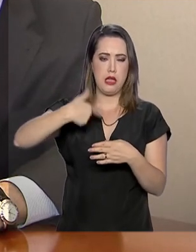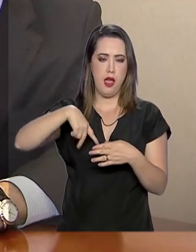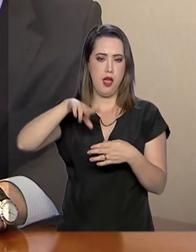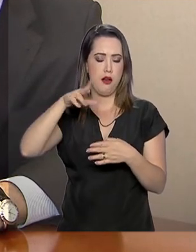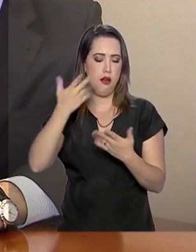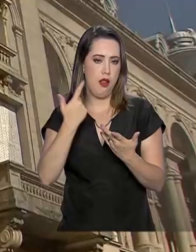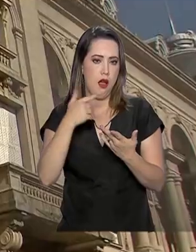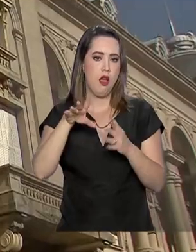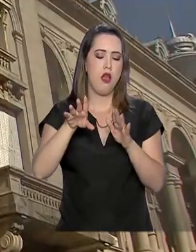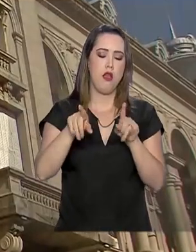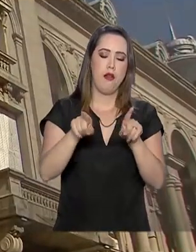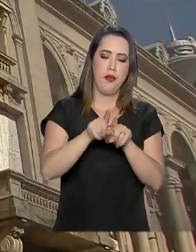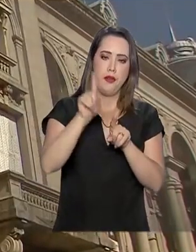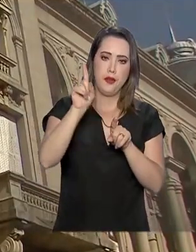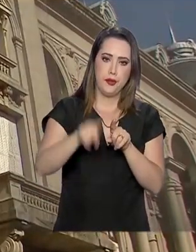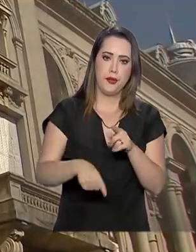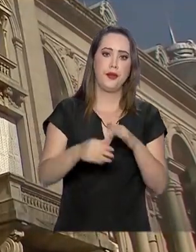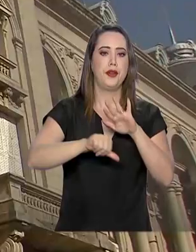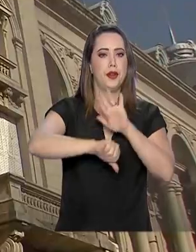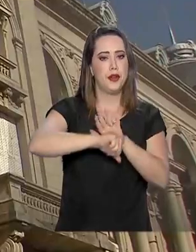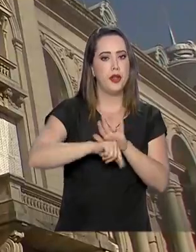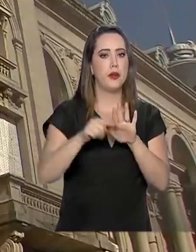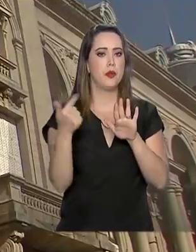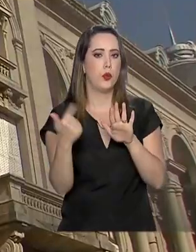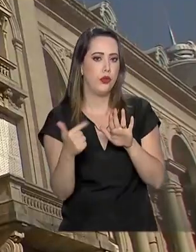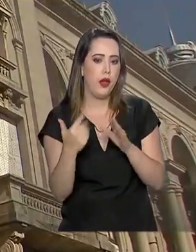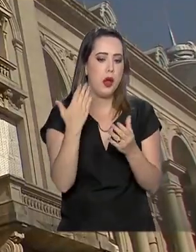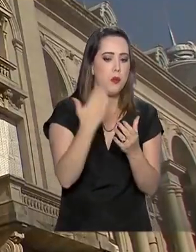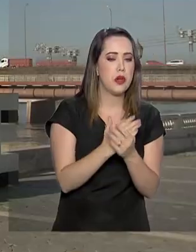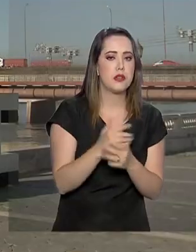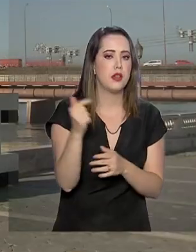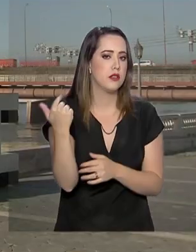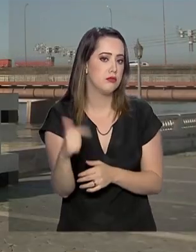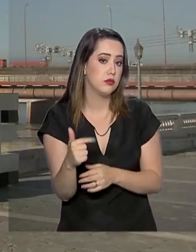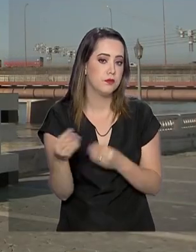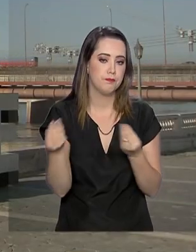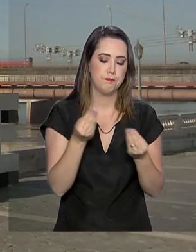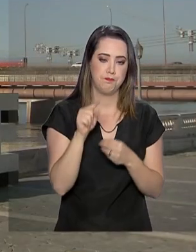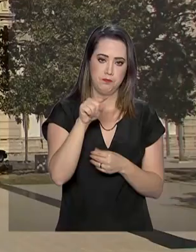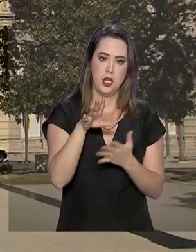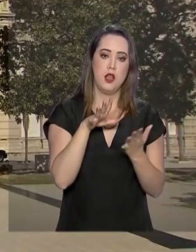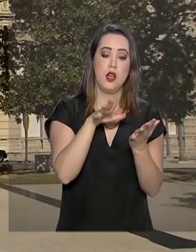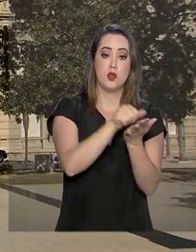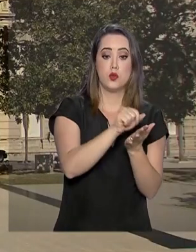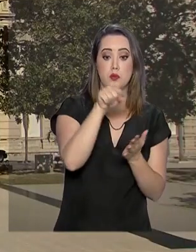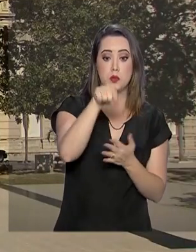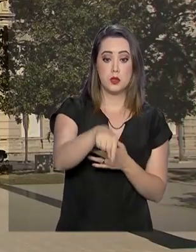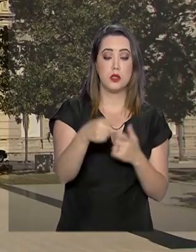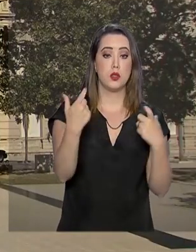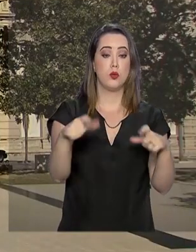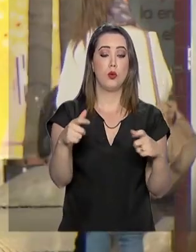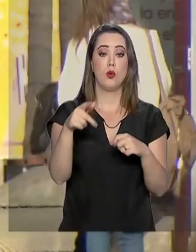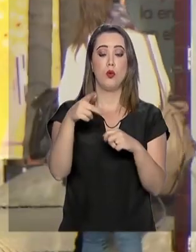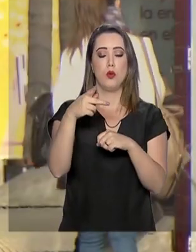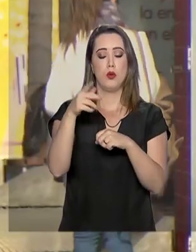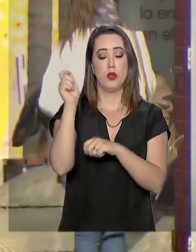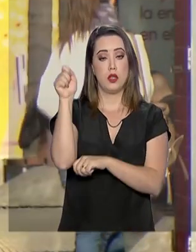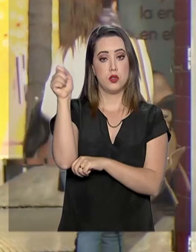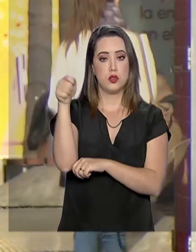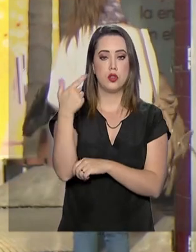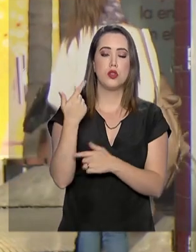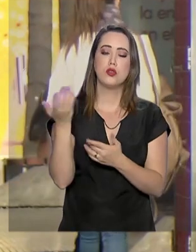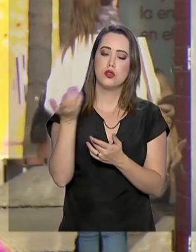algum processo. O Brasil assume a presidência pró-têmpore do Mercosul aqui em Santa Fé e quer criar novas medidas para